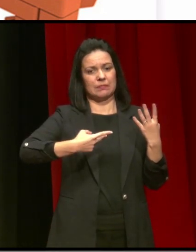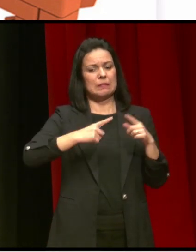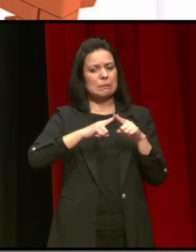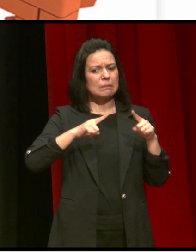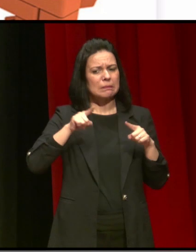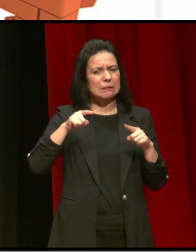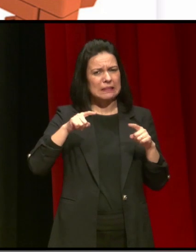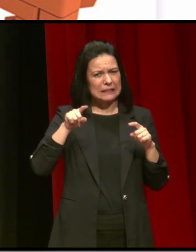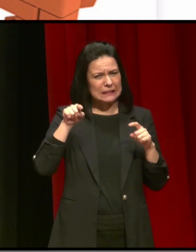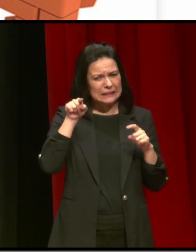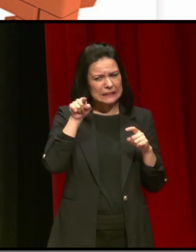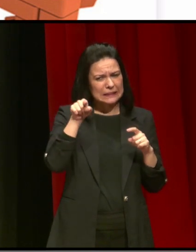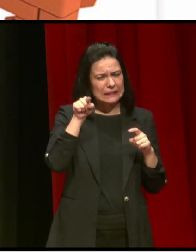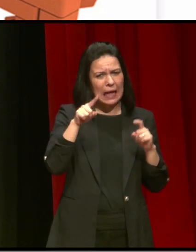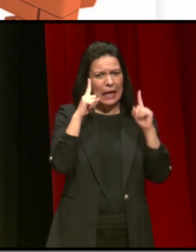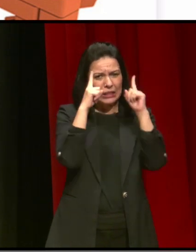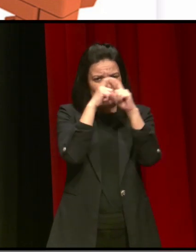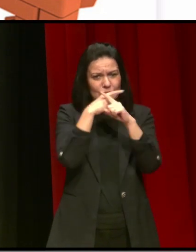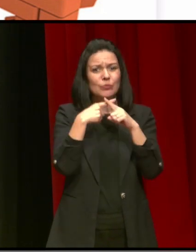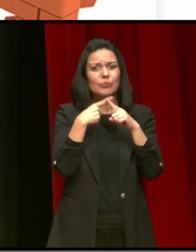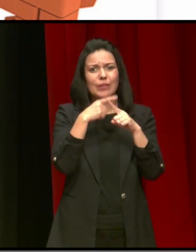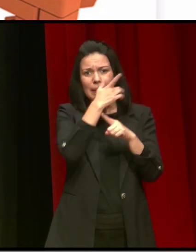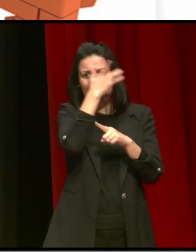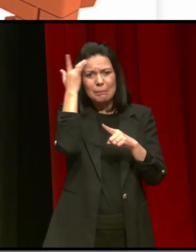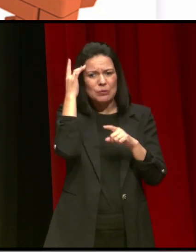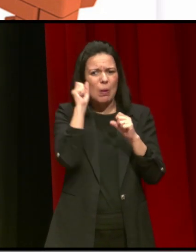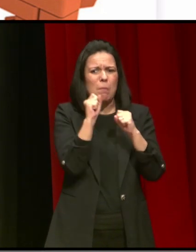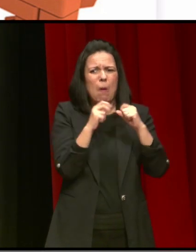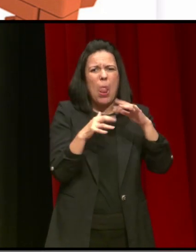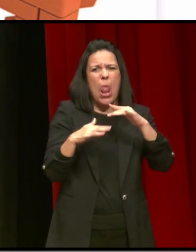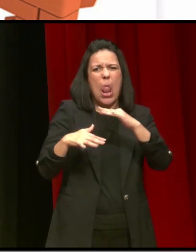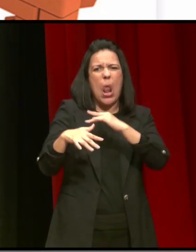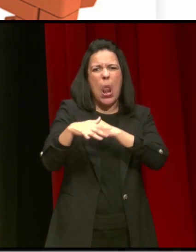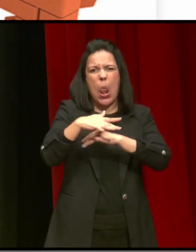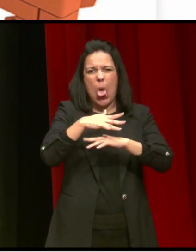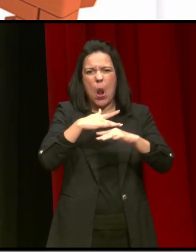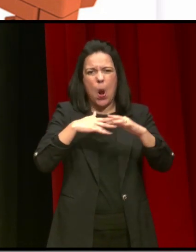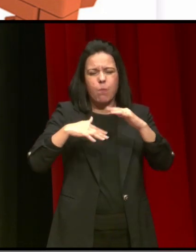Hã? Multidão, primeira coisa, era um povão,